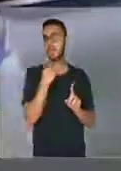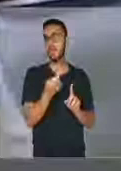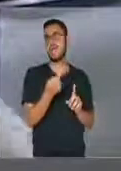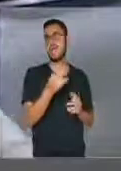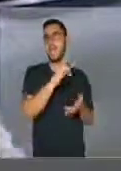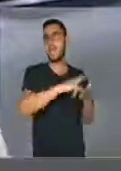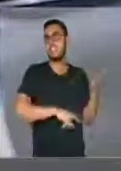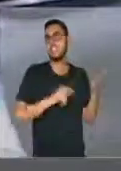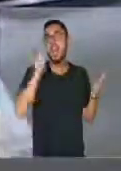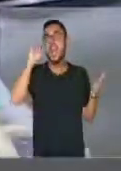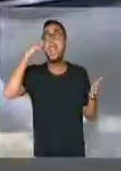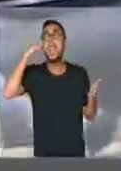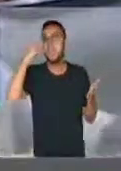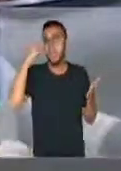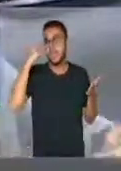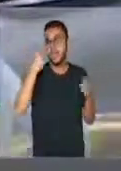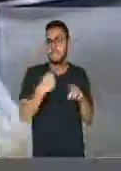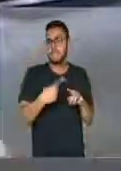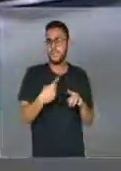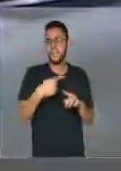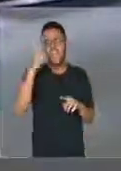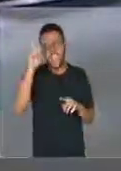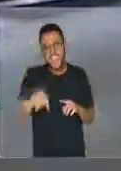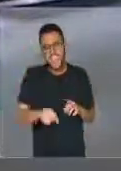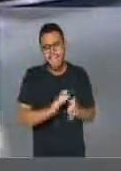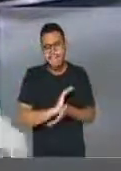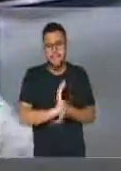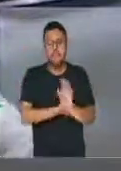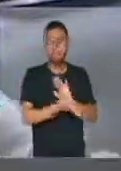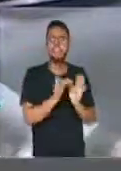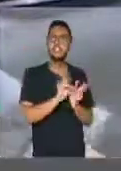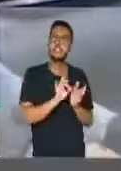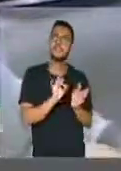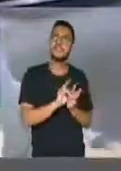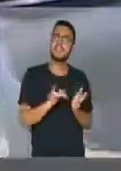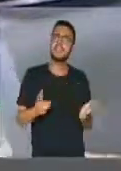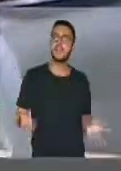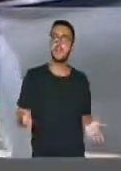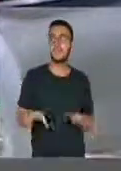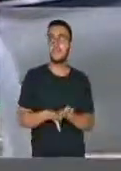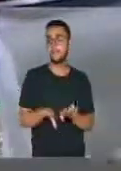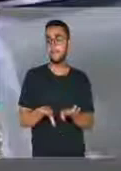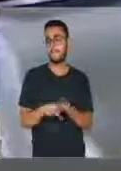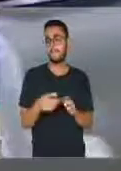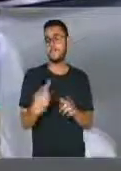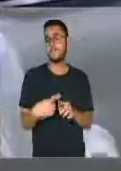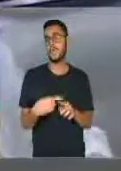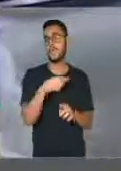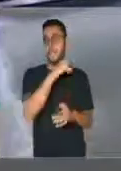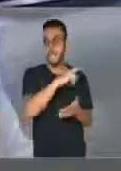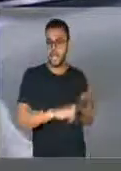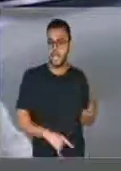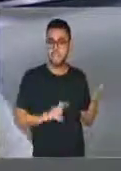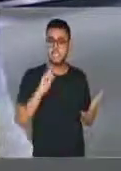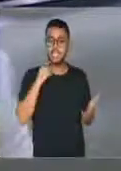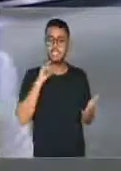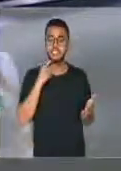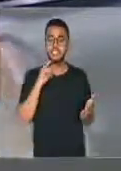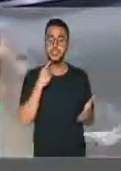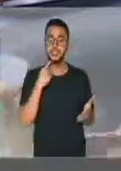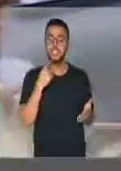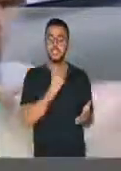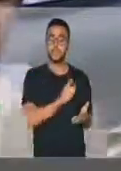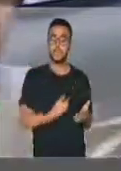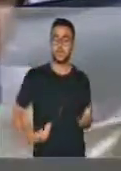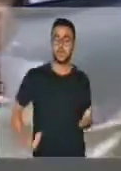negra, porque é altamente preconceituoso. É até porque a lista suja do governo